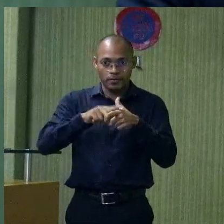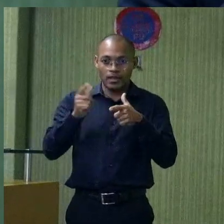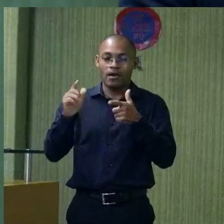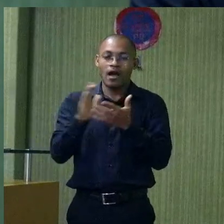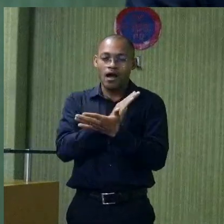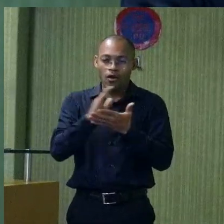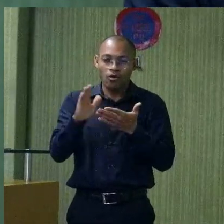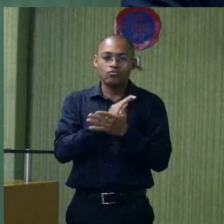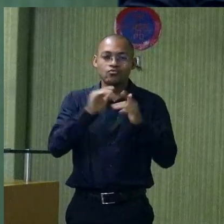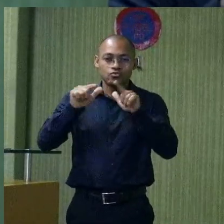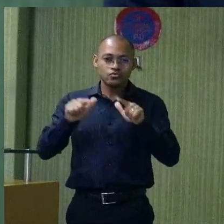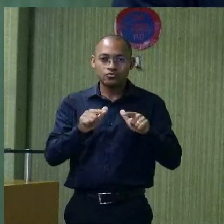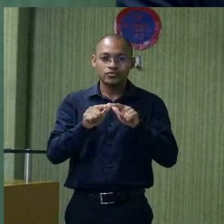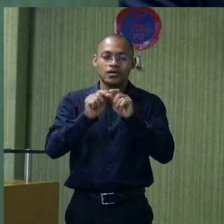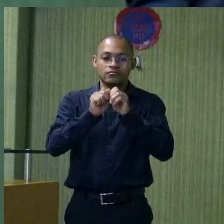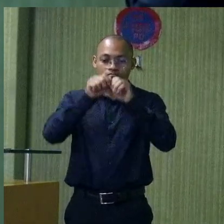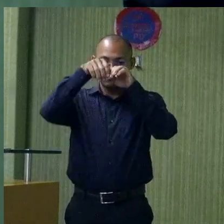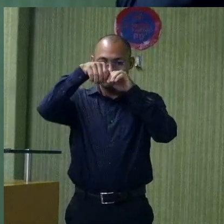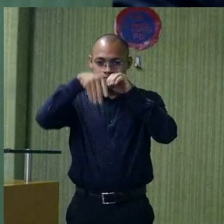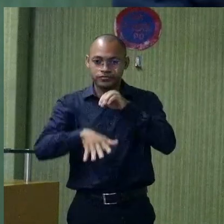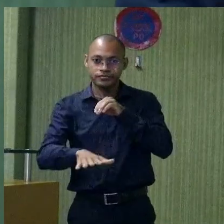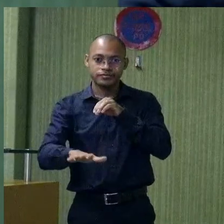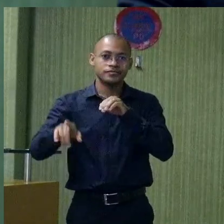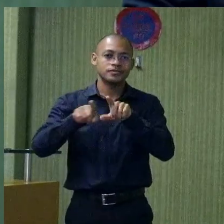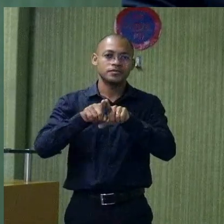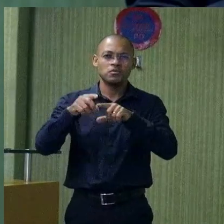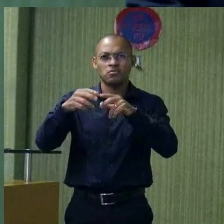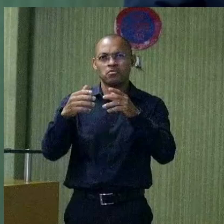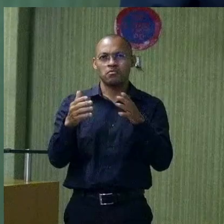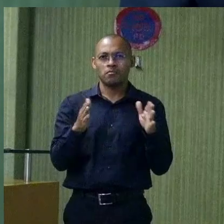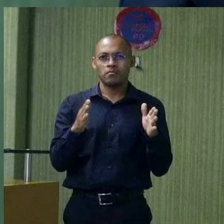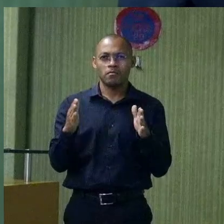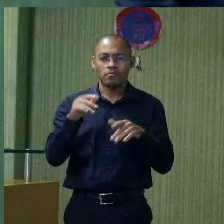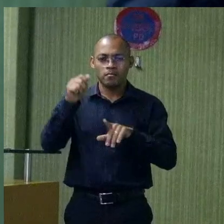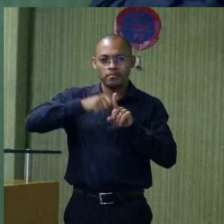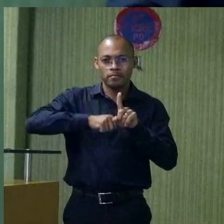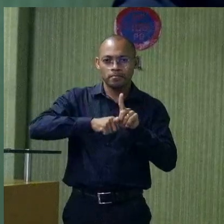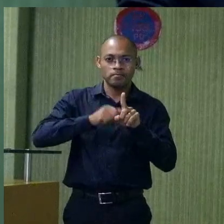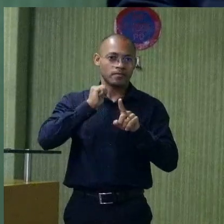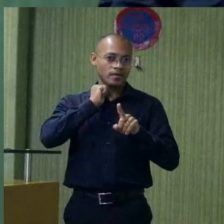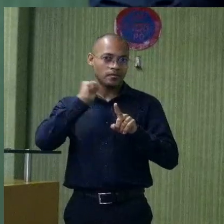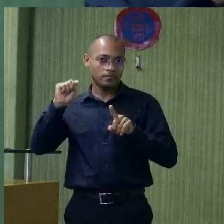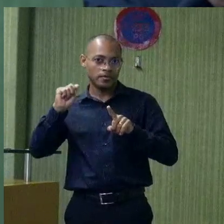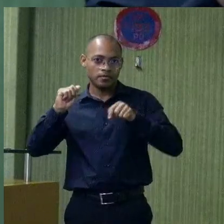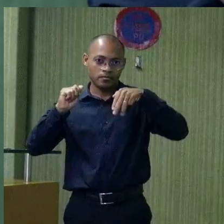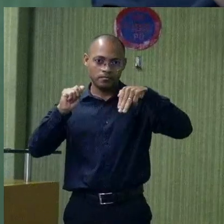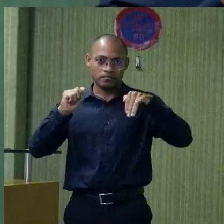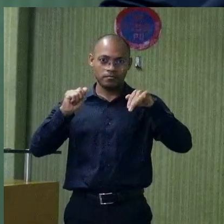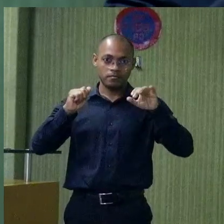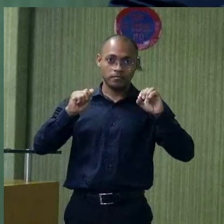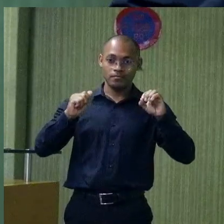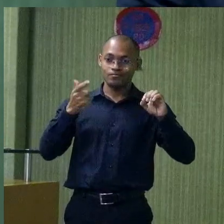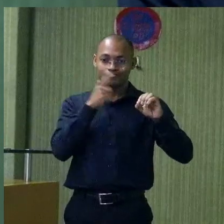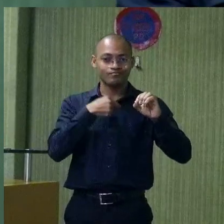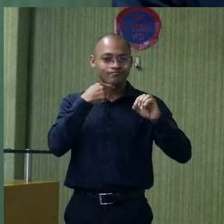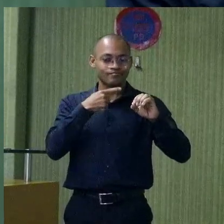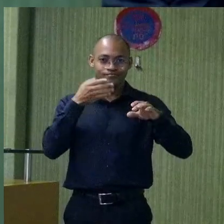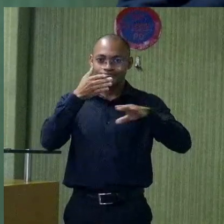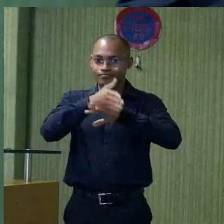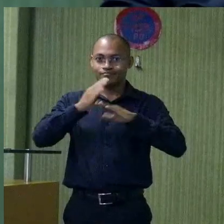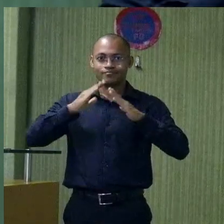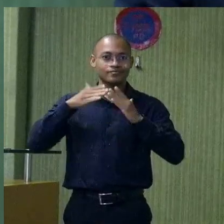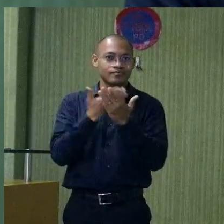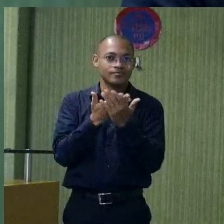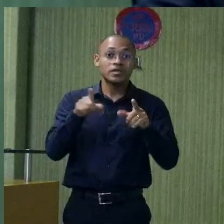algumas regiões causados por aquela chuva do final de abril e e maio onde não tinha como acessar a Escola nós tivemos os